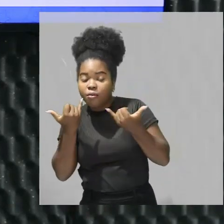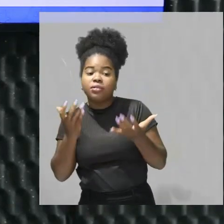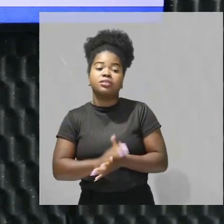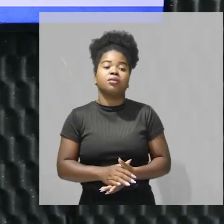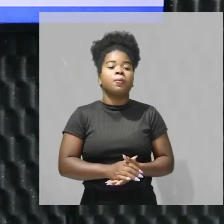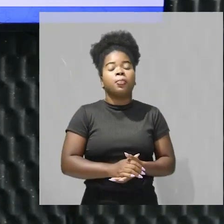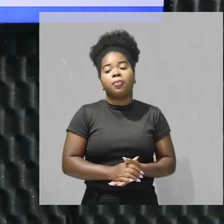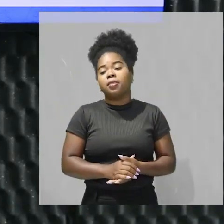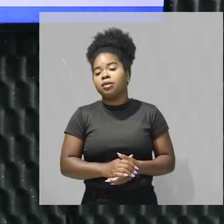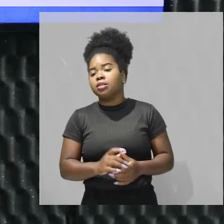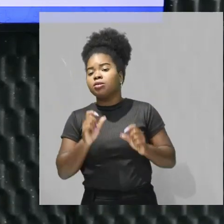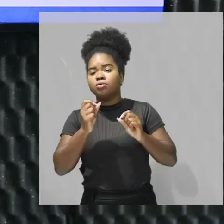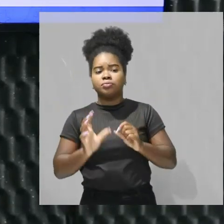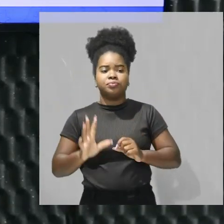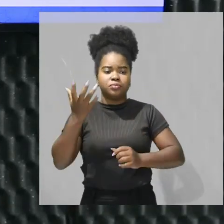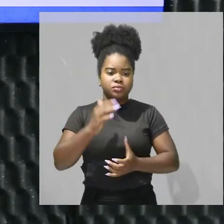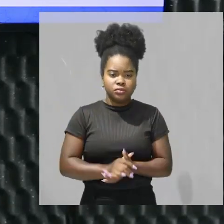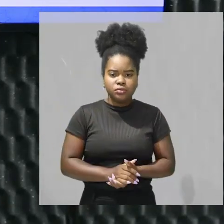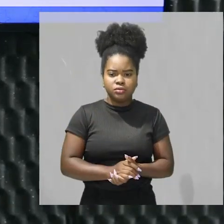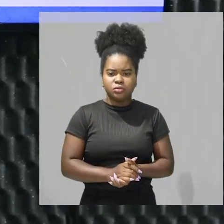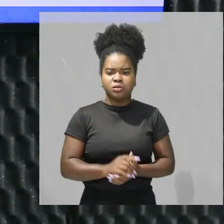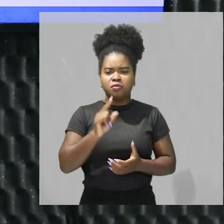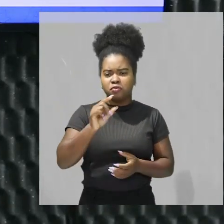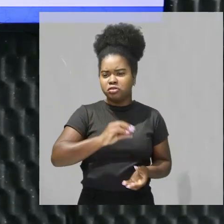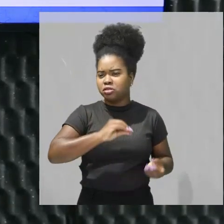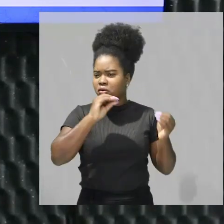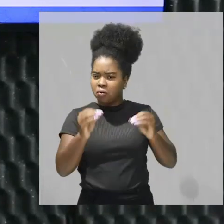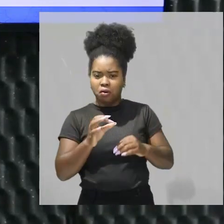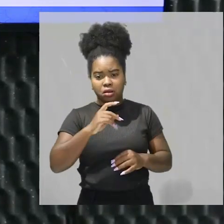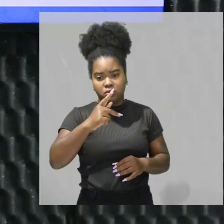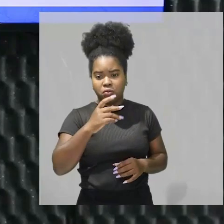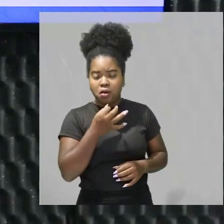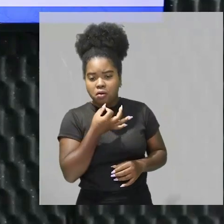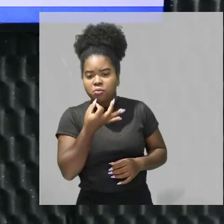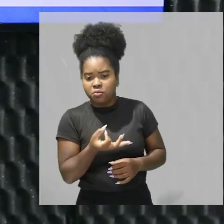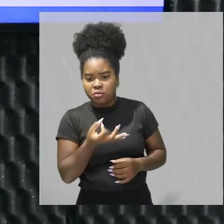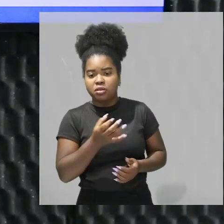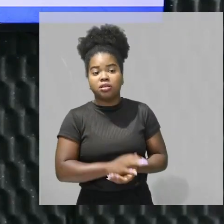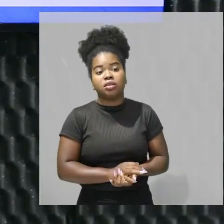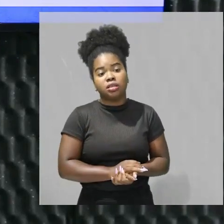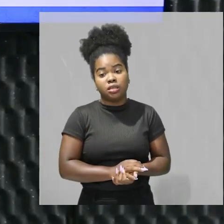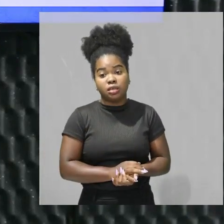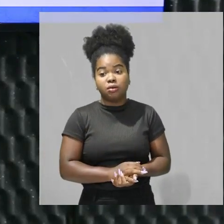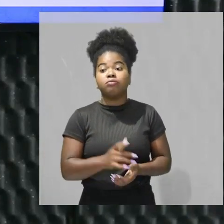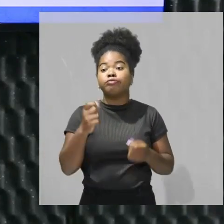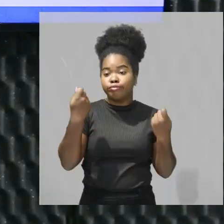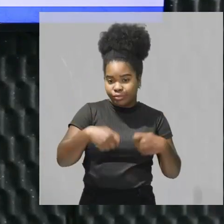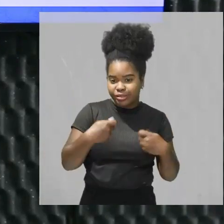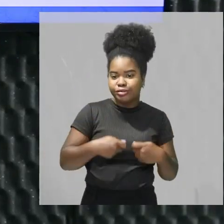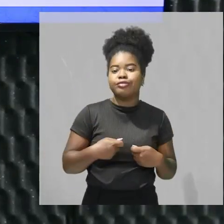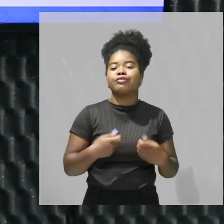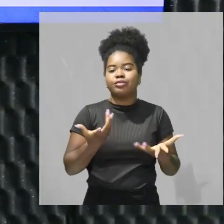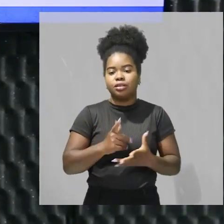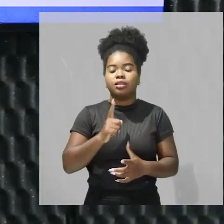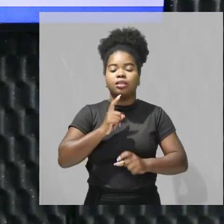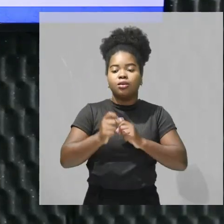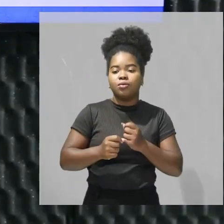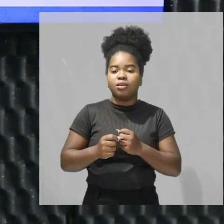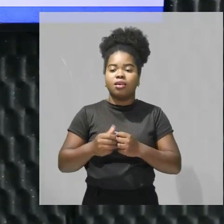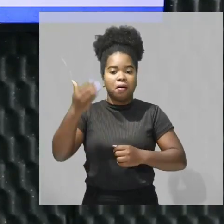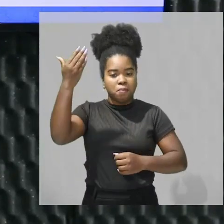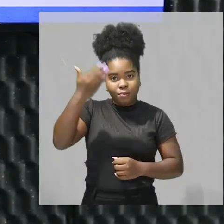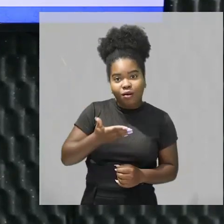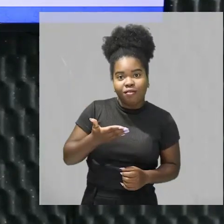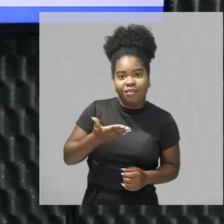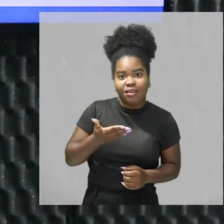fazer o quê? Defender o ponto de vista, que seria a nossa tese. Então, fiquem bem atentos, logo no início da